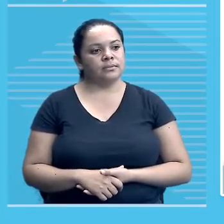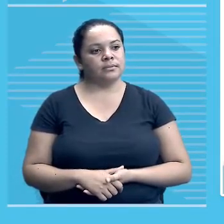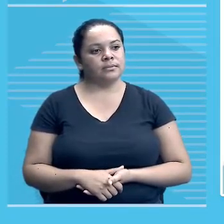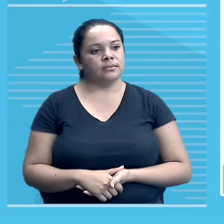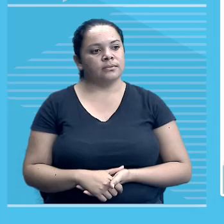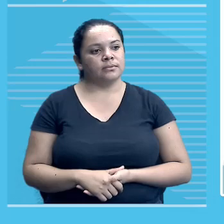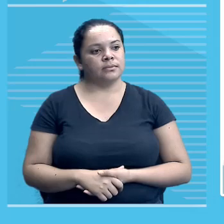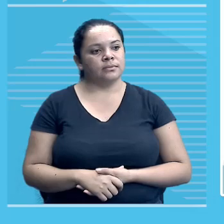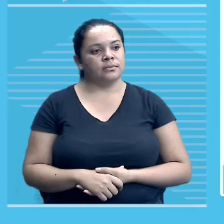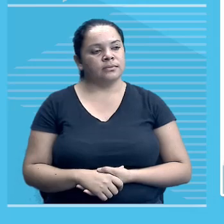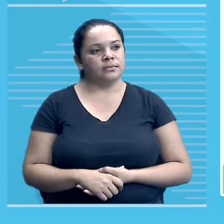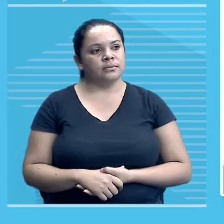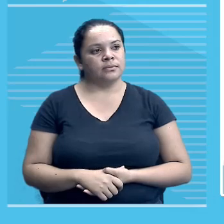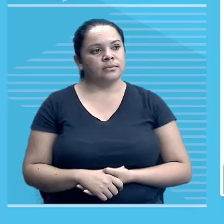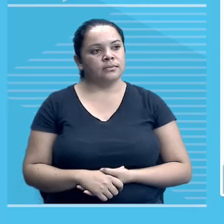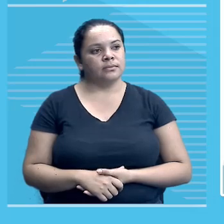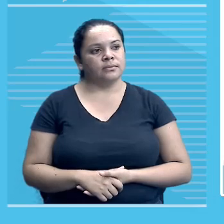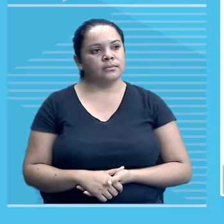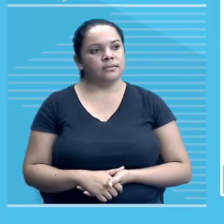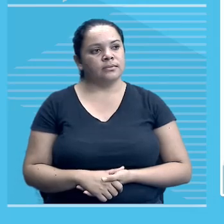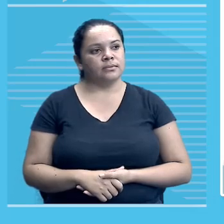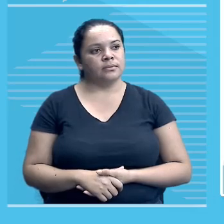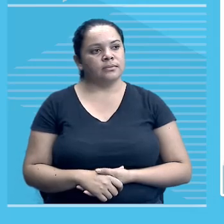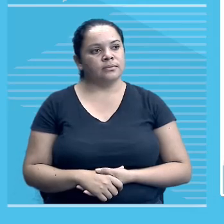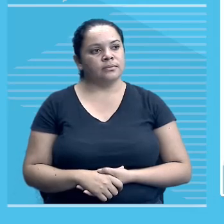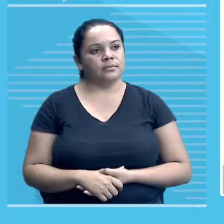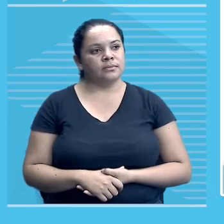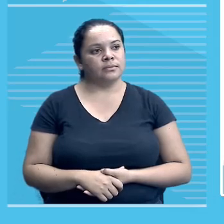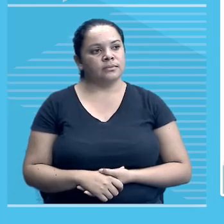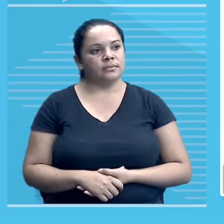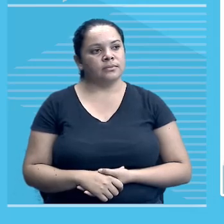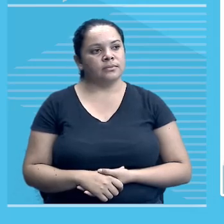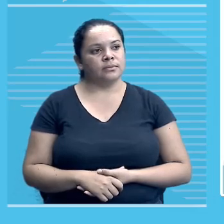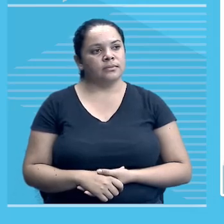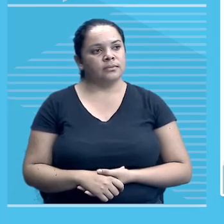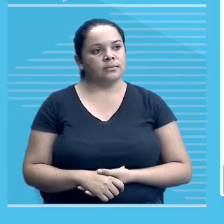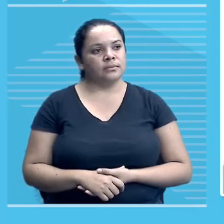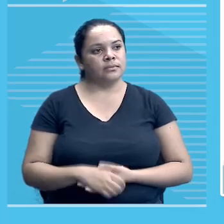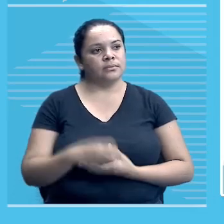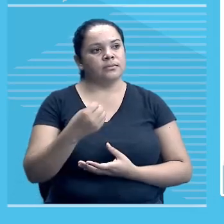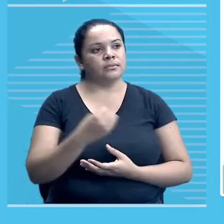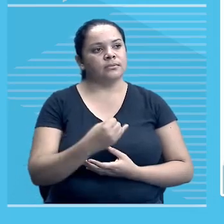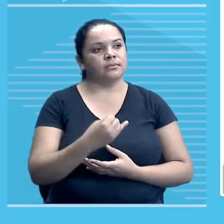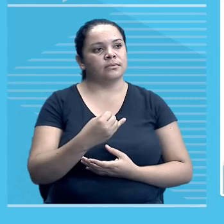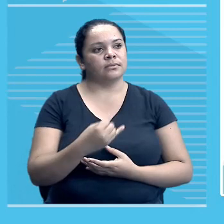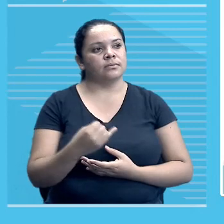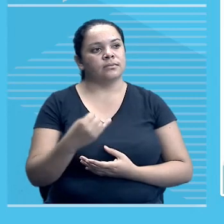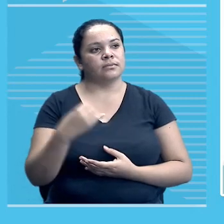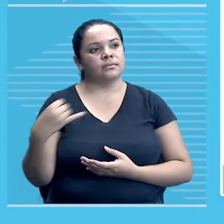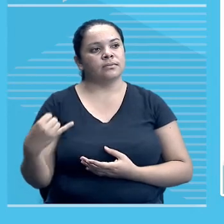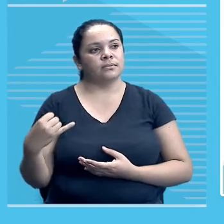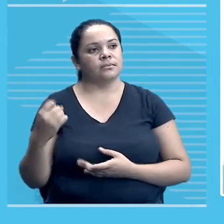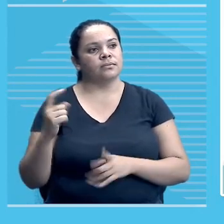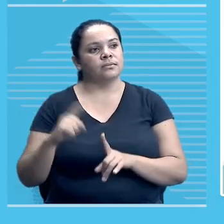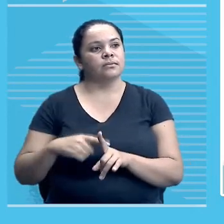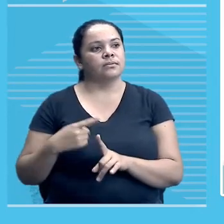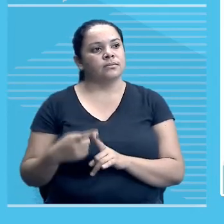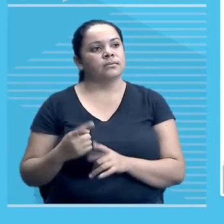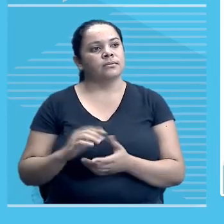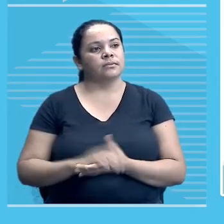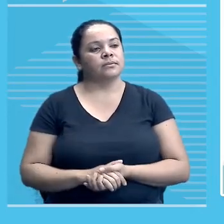O delta. Ele é 16. Menos com menos é mais.